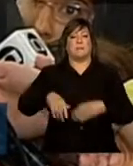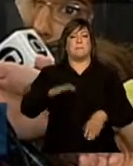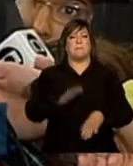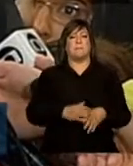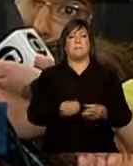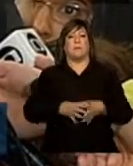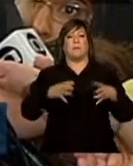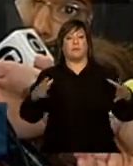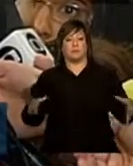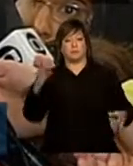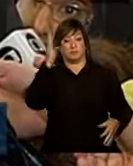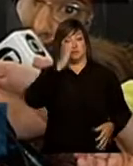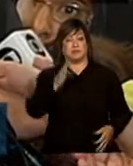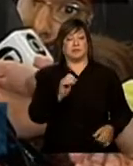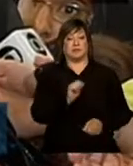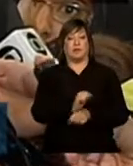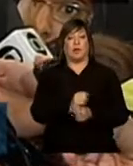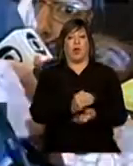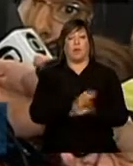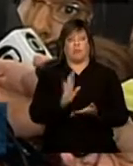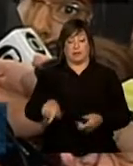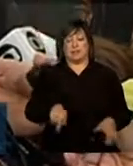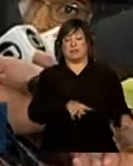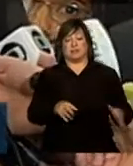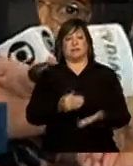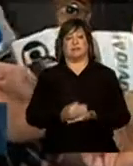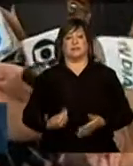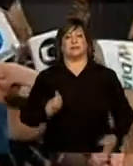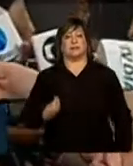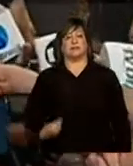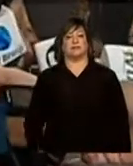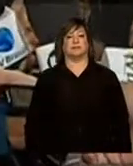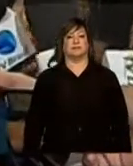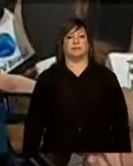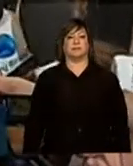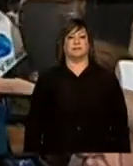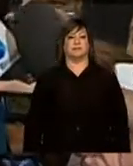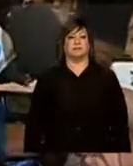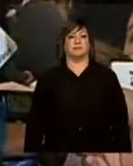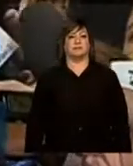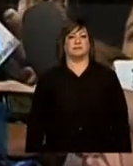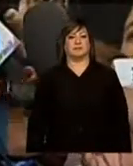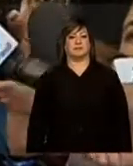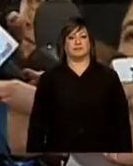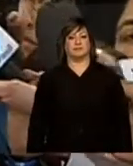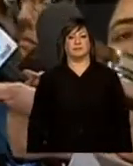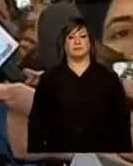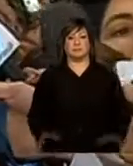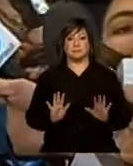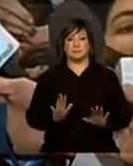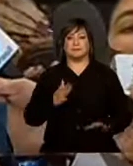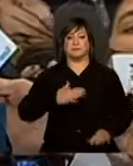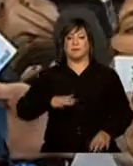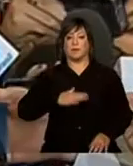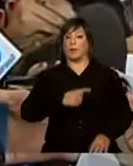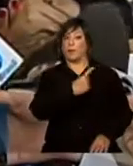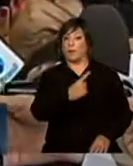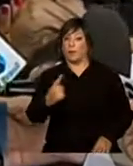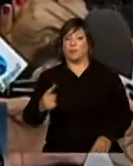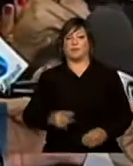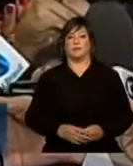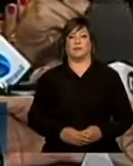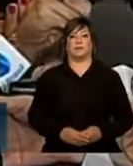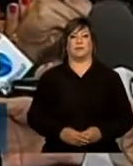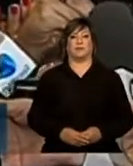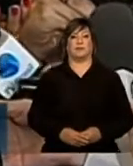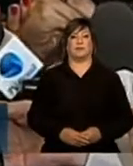brasileiros que esperavam começar o atendimento já nessa semana. Como é que fica a situação? Sério, aqui, vamos lá, um por um. Como é que fica a situação dos médicos? A